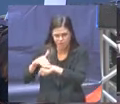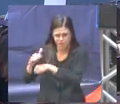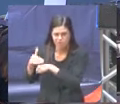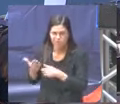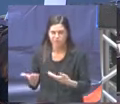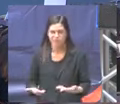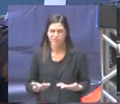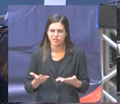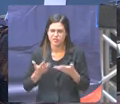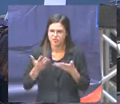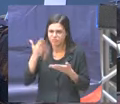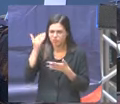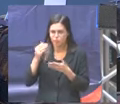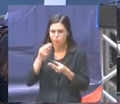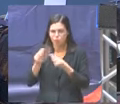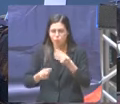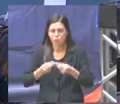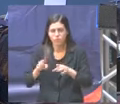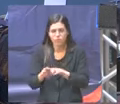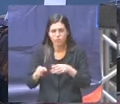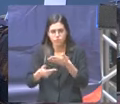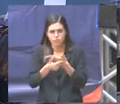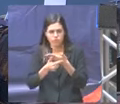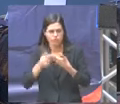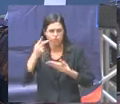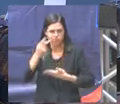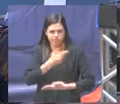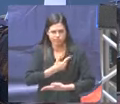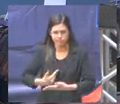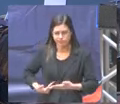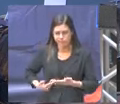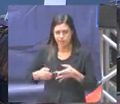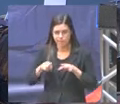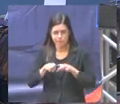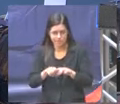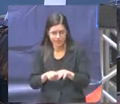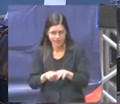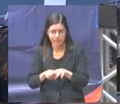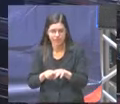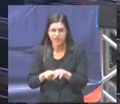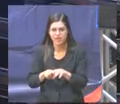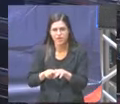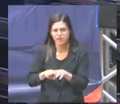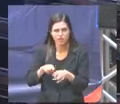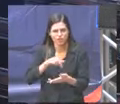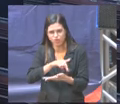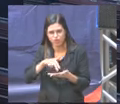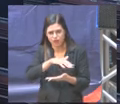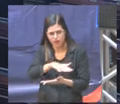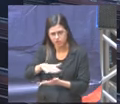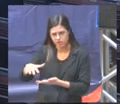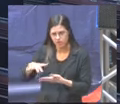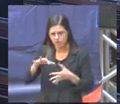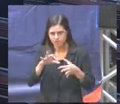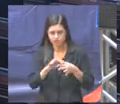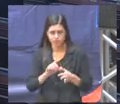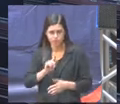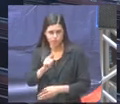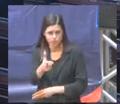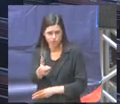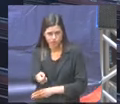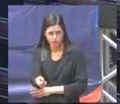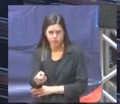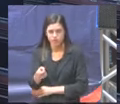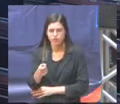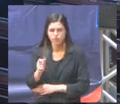como é que vocês enxergam o papel das políticas públicas e das parcerias intersetoriais nesse contexto. O G20, enquanto um fórum de